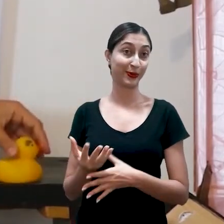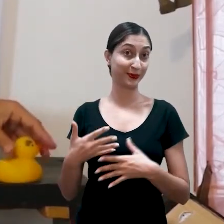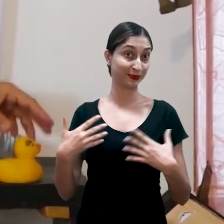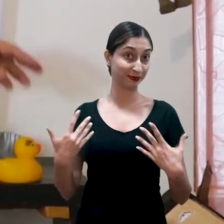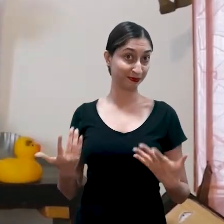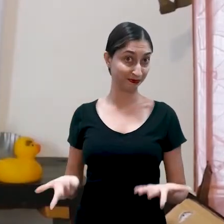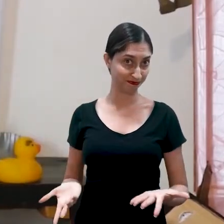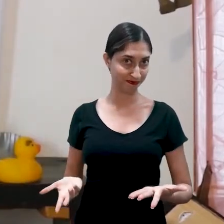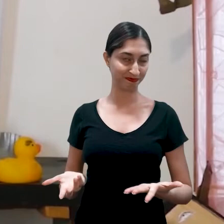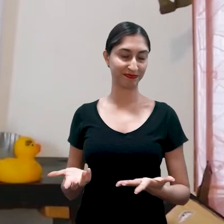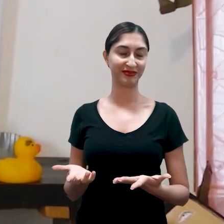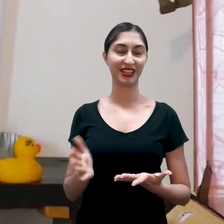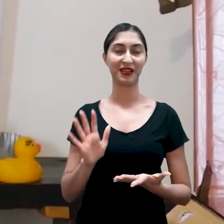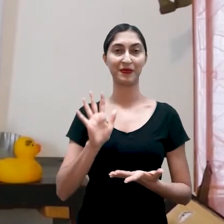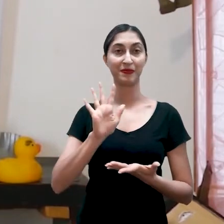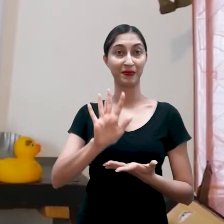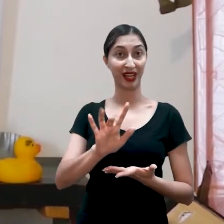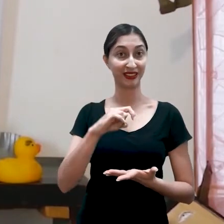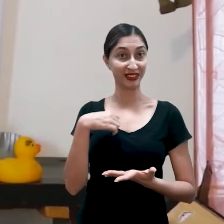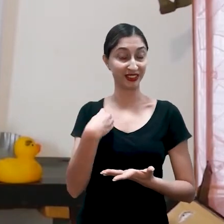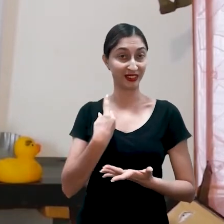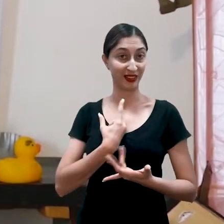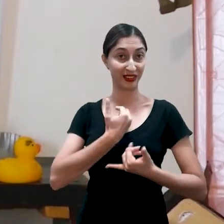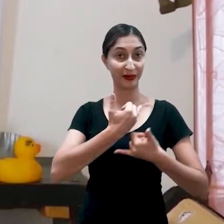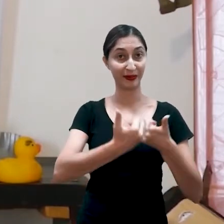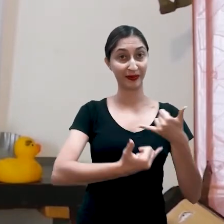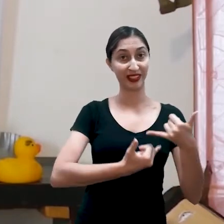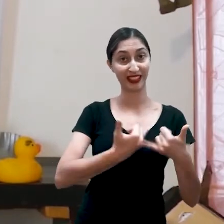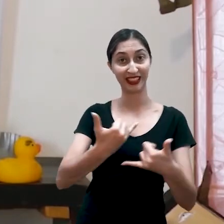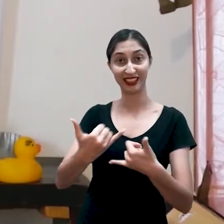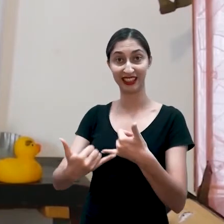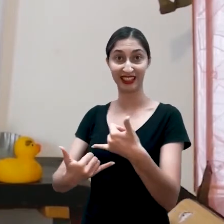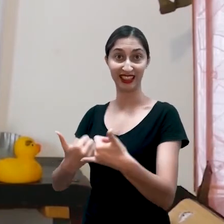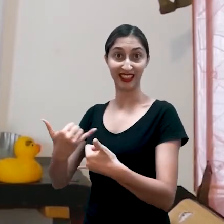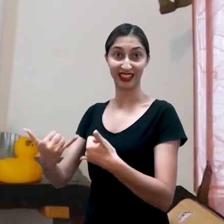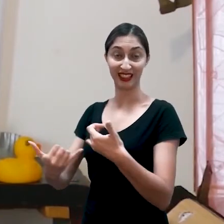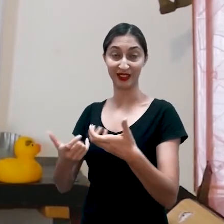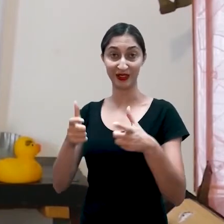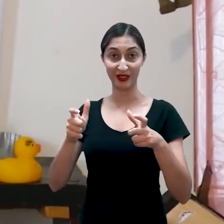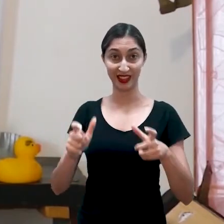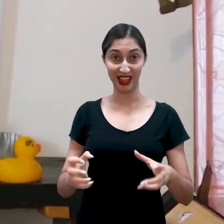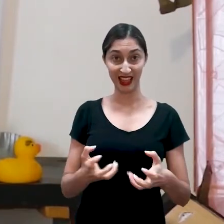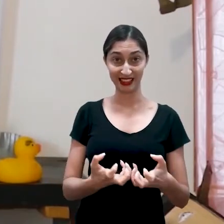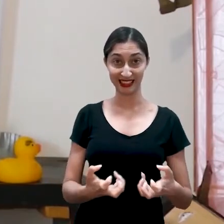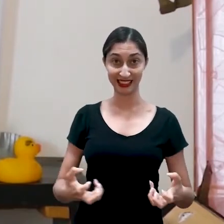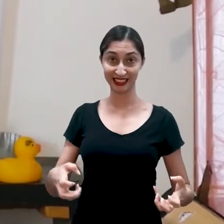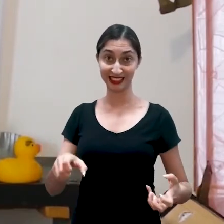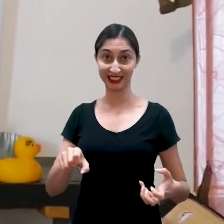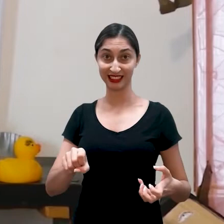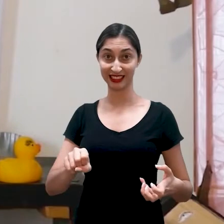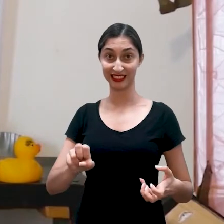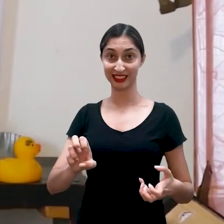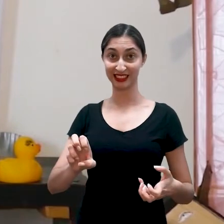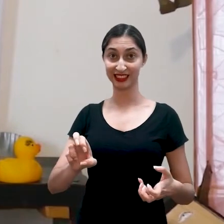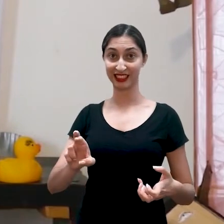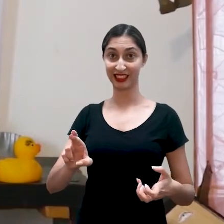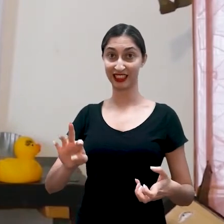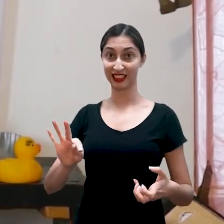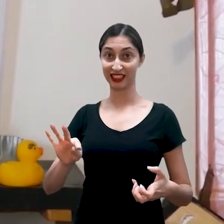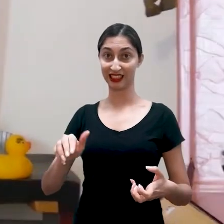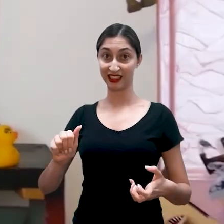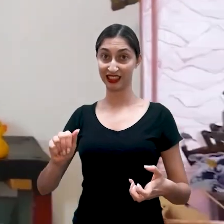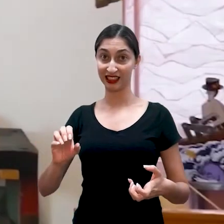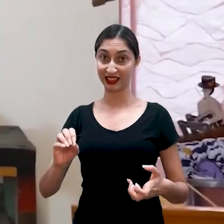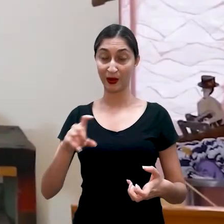quando a gente vai brincando no sertão e vai conhecendo as pessoas que